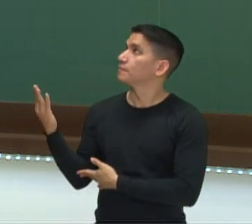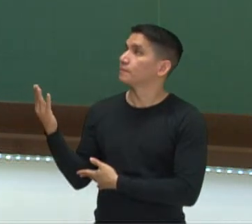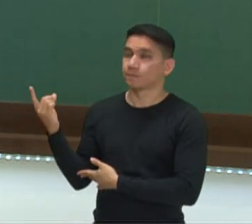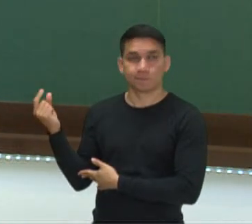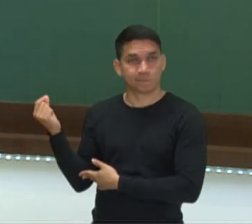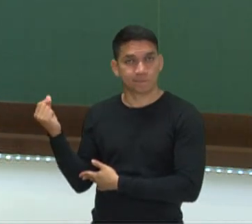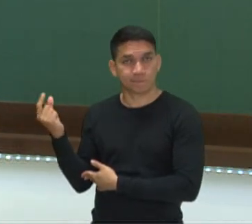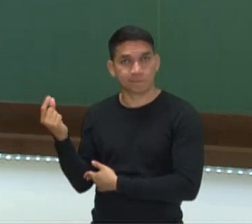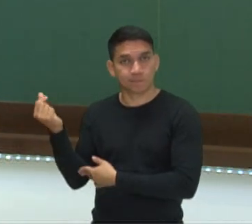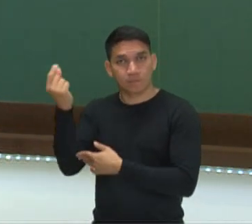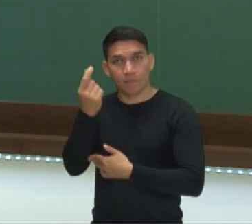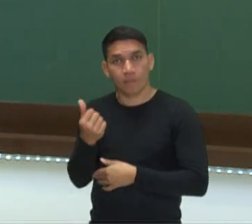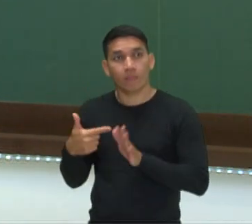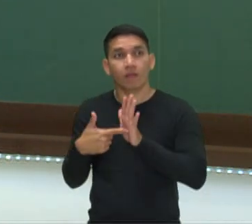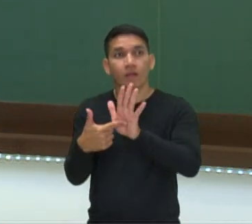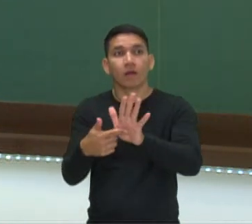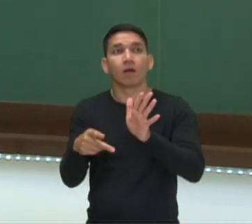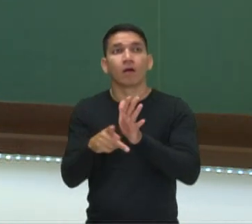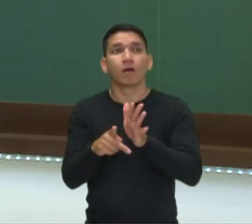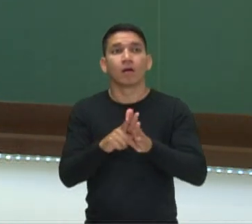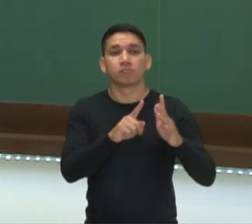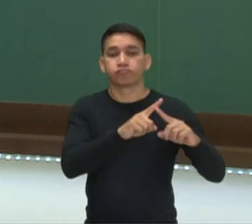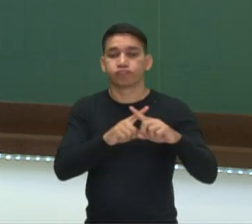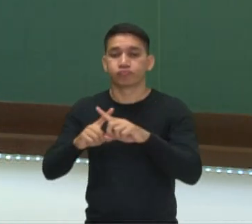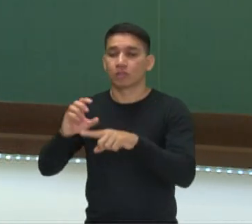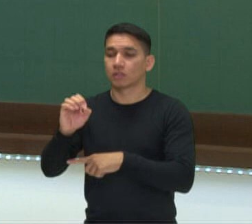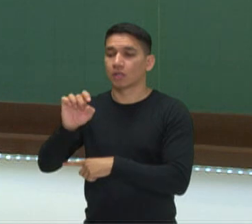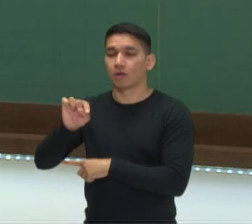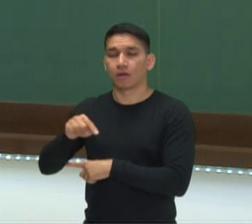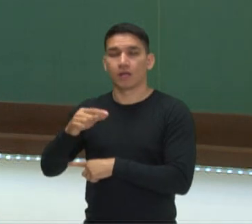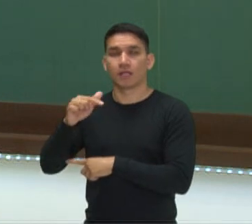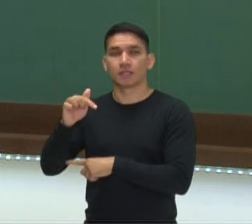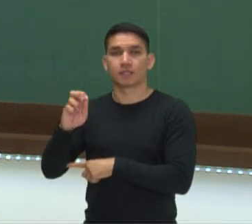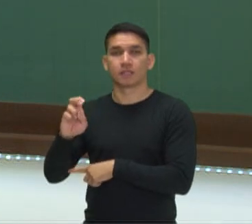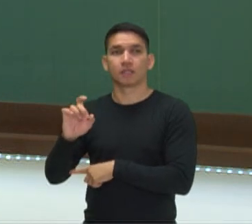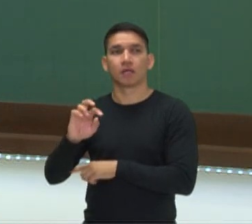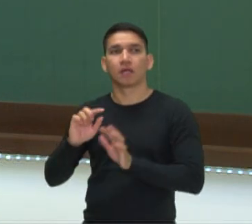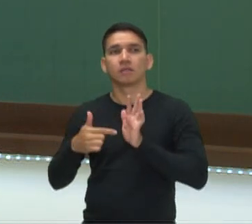Então, 41,25 vezes 0,75